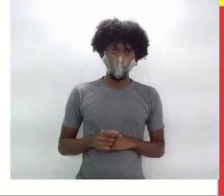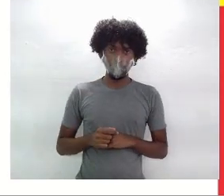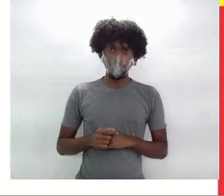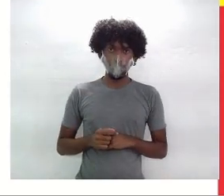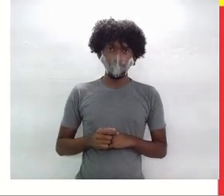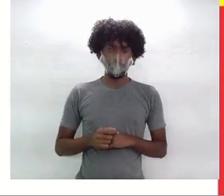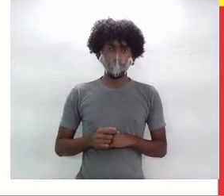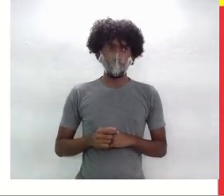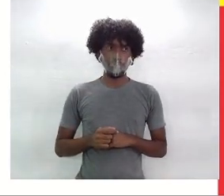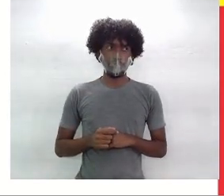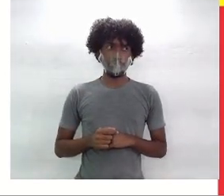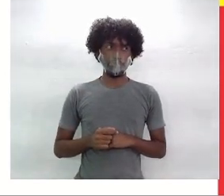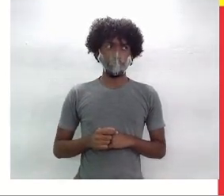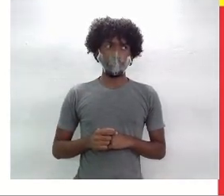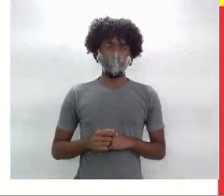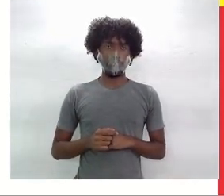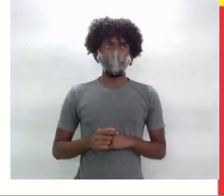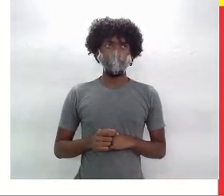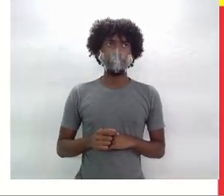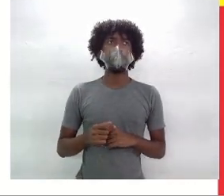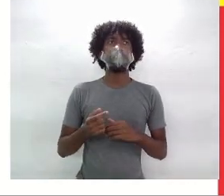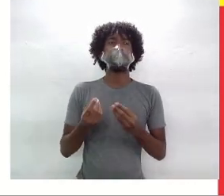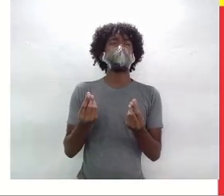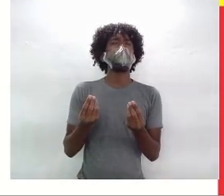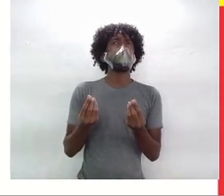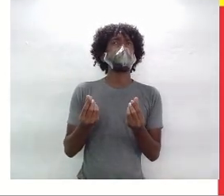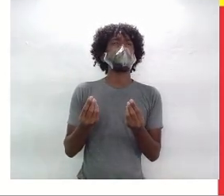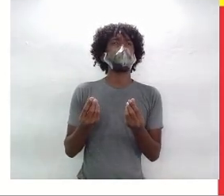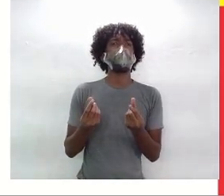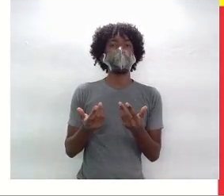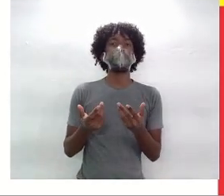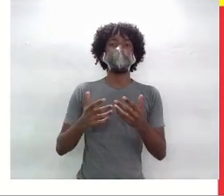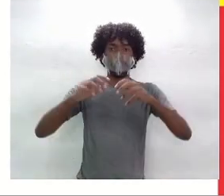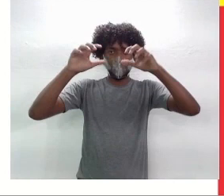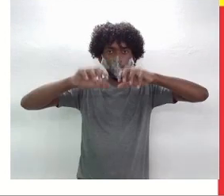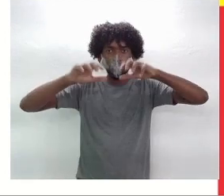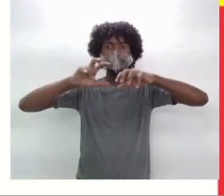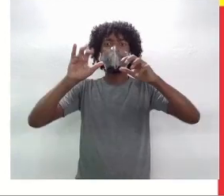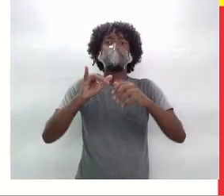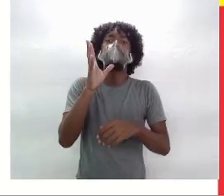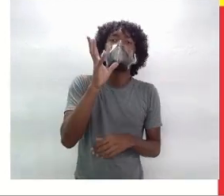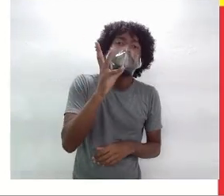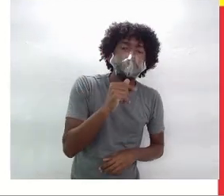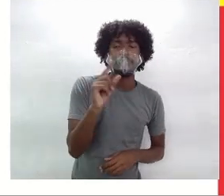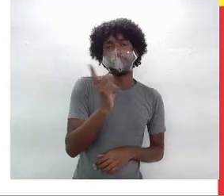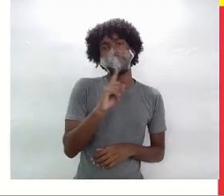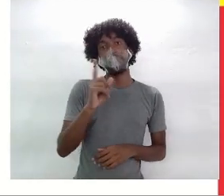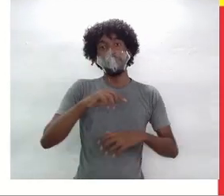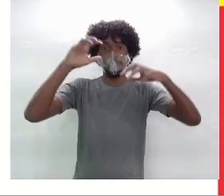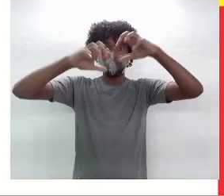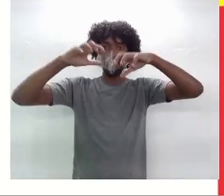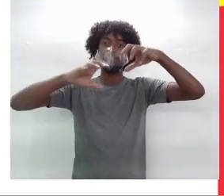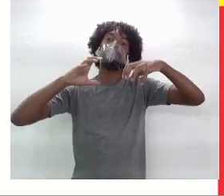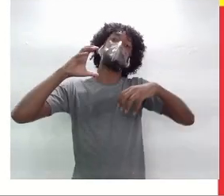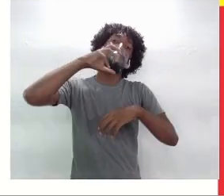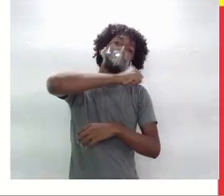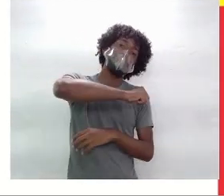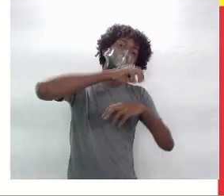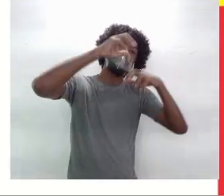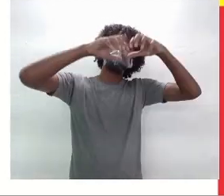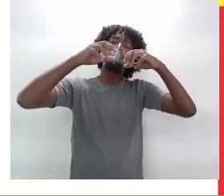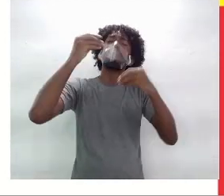assim, como é que eu posso dizer para vocês? Não vai demorar tanto, né? São chuvas rápidas,